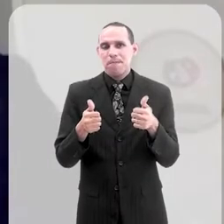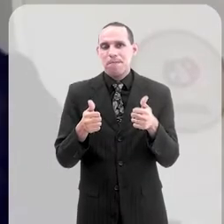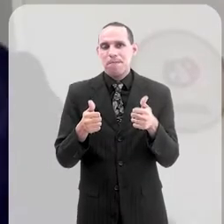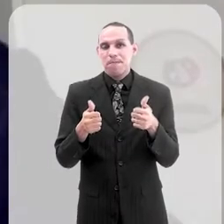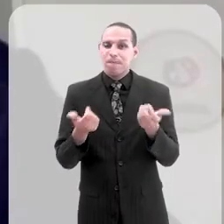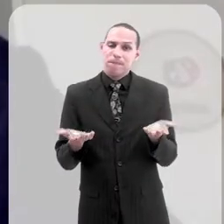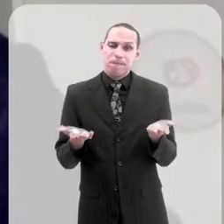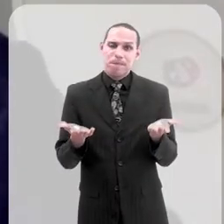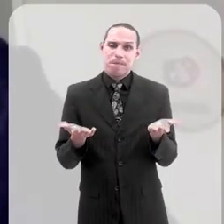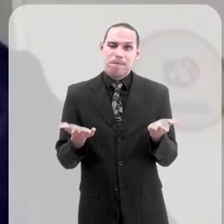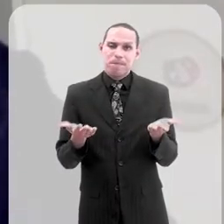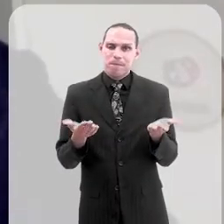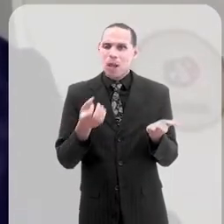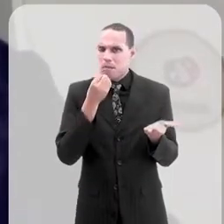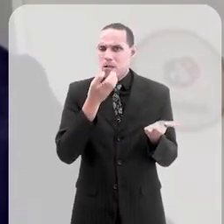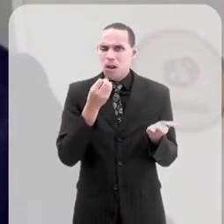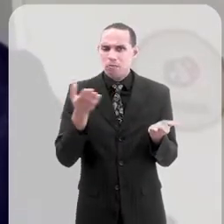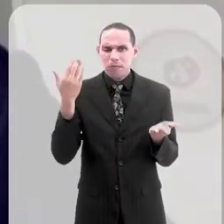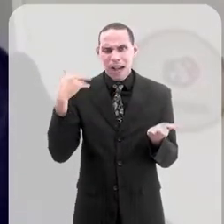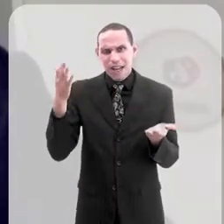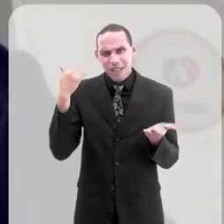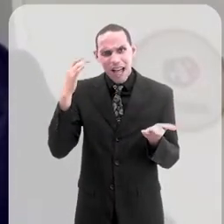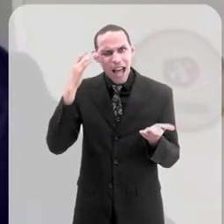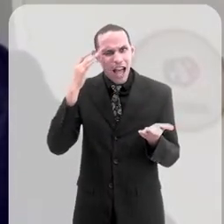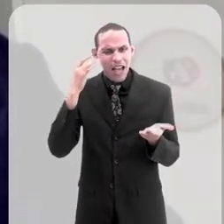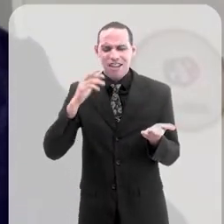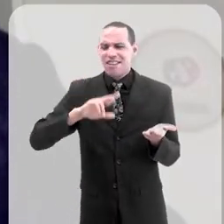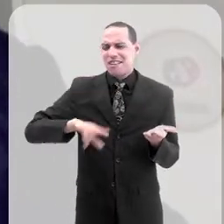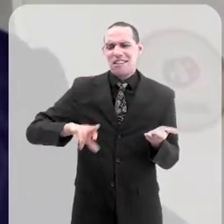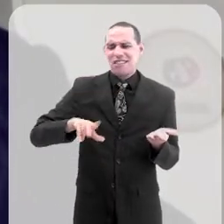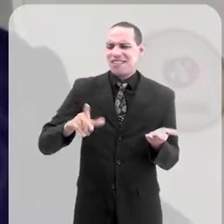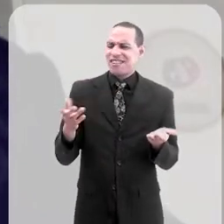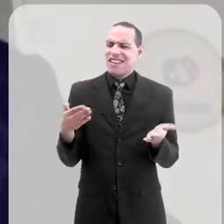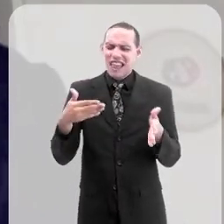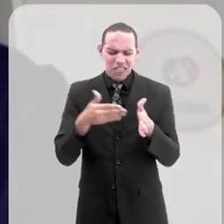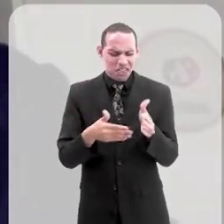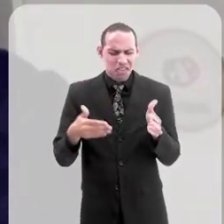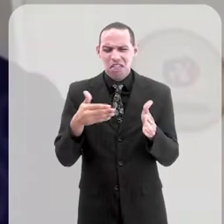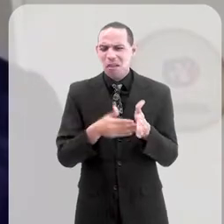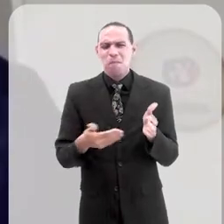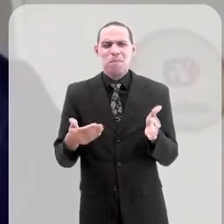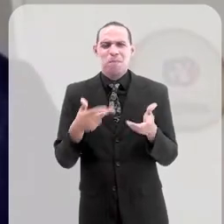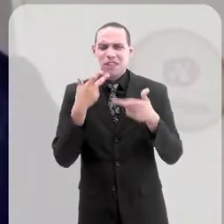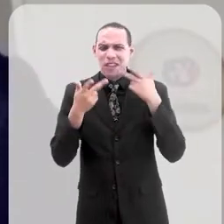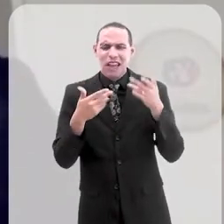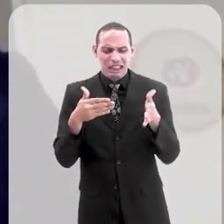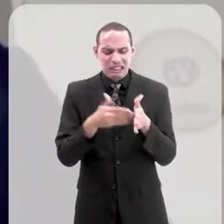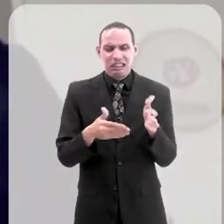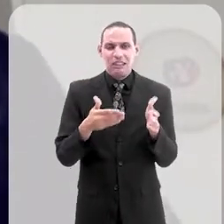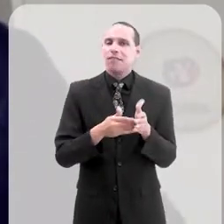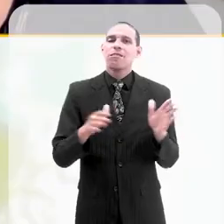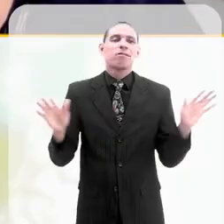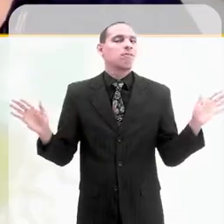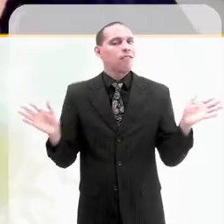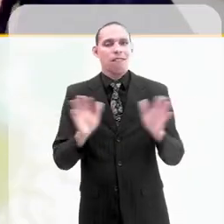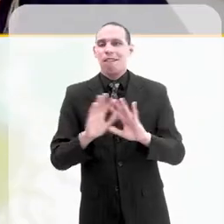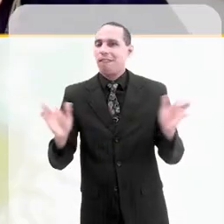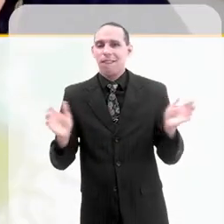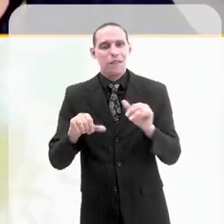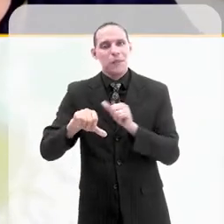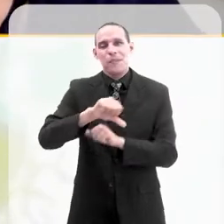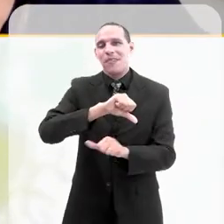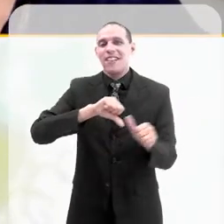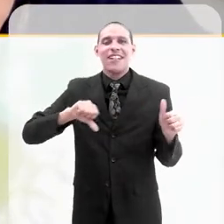coisa que não se acreditava antes, que existe um mito. Ah, ela vai impedir o aparecimento da fala? Não, muito pelo